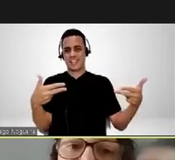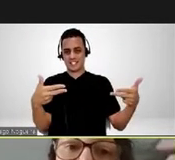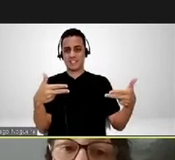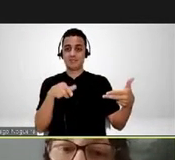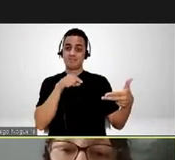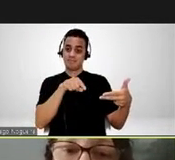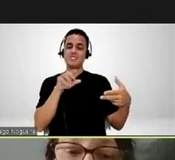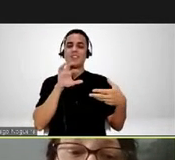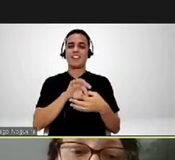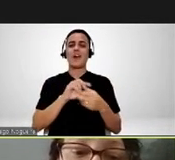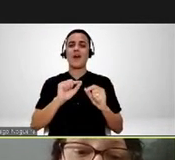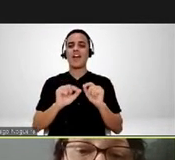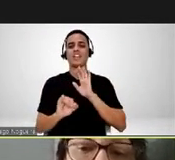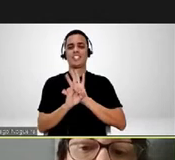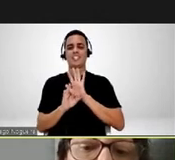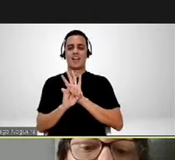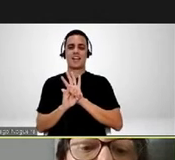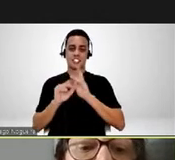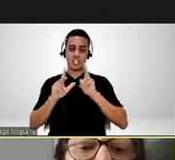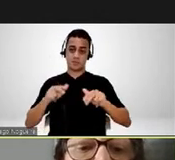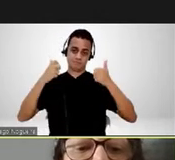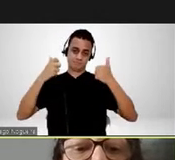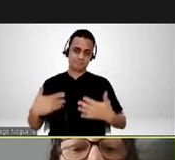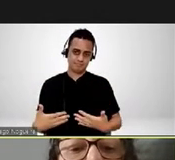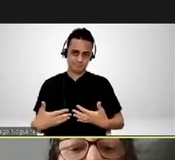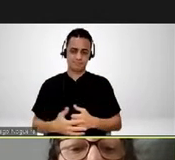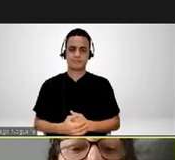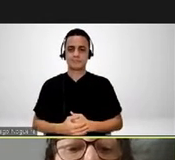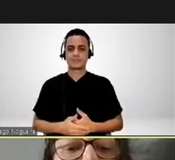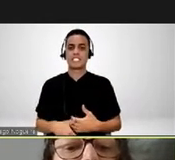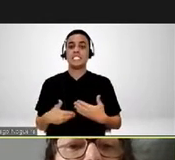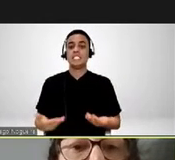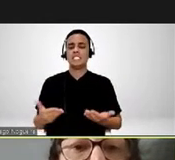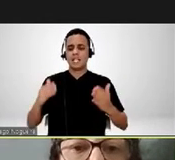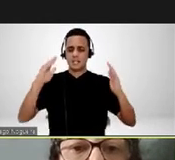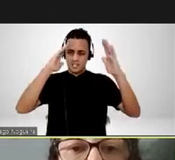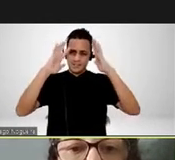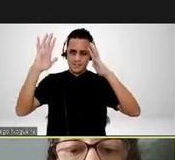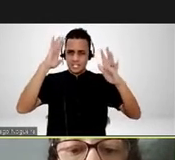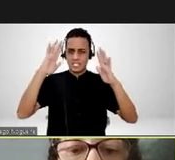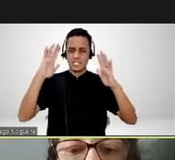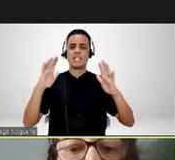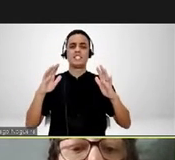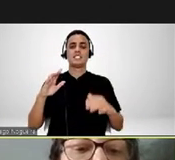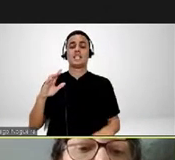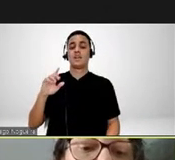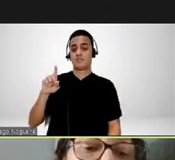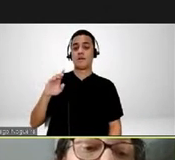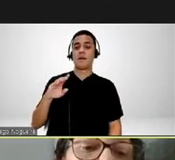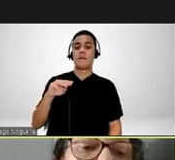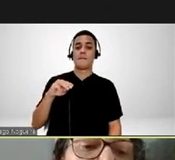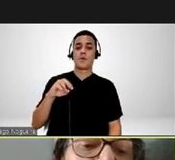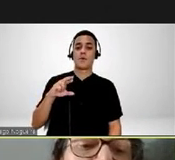identidade, como a gente veio falando desde o início. Então, considerando as reflexões de Maurice Walbach, aqui